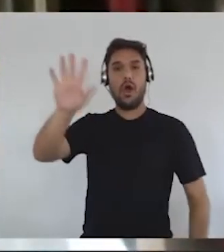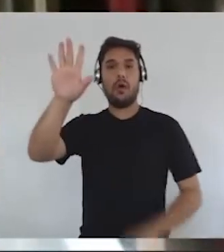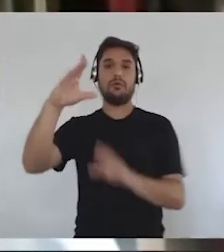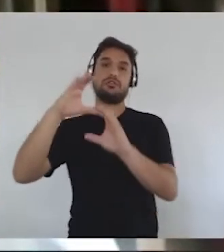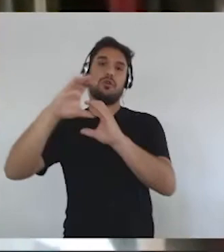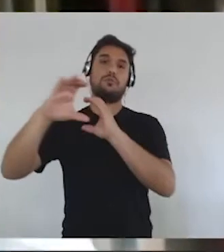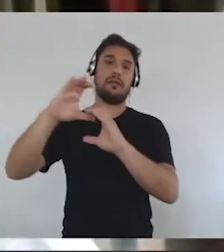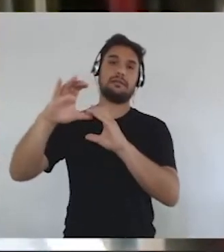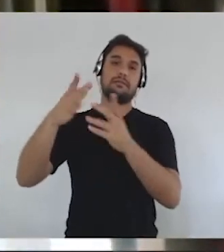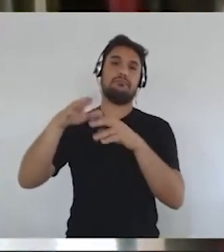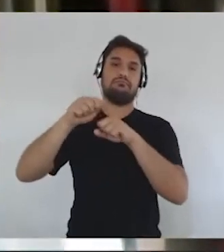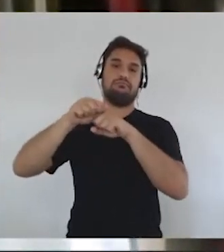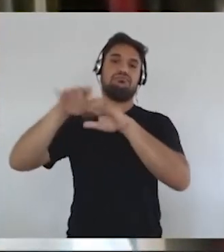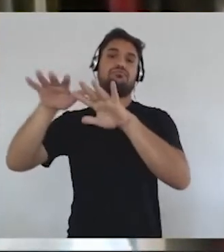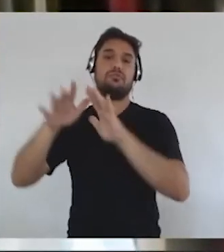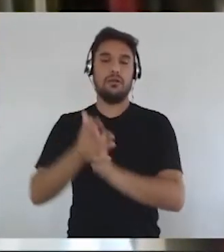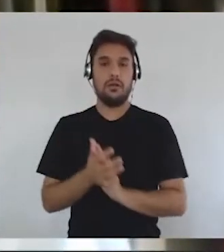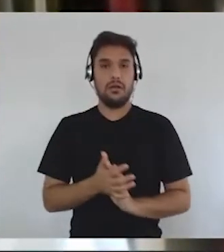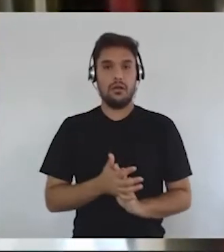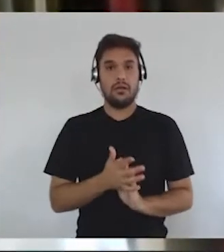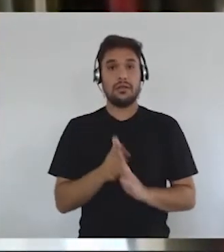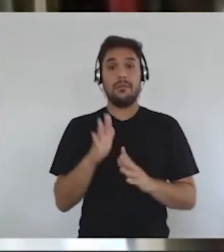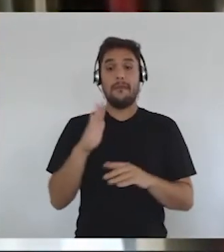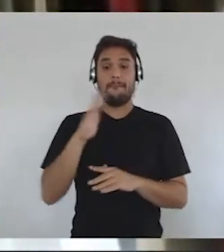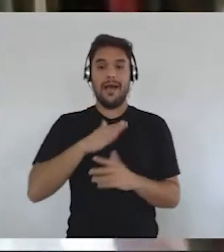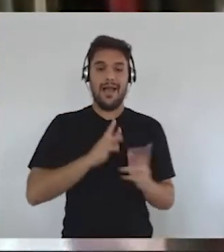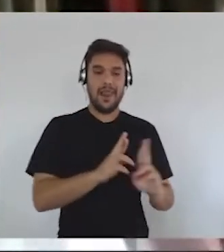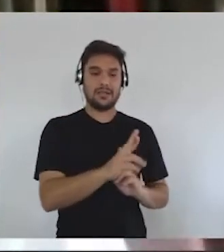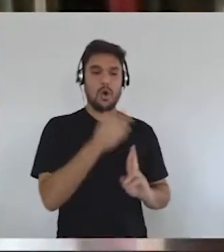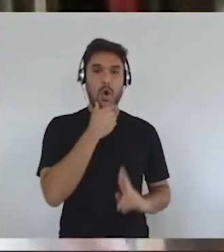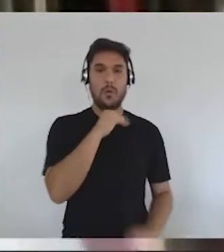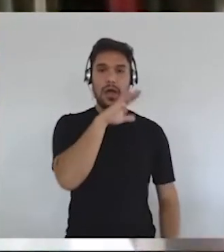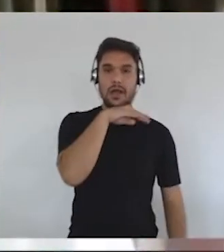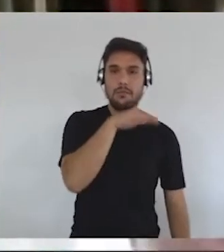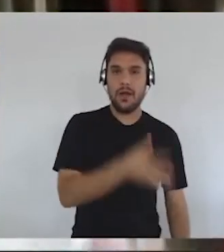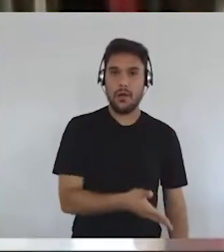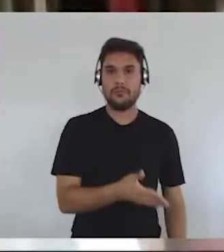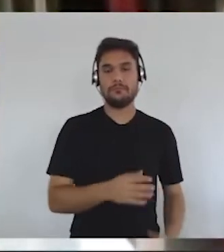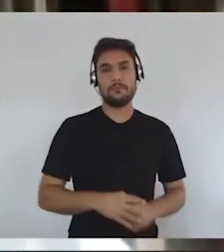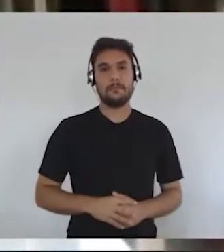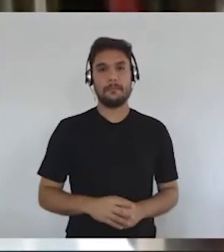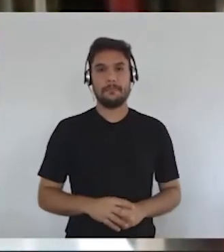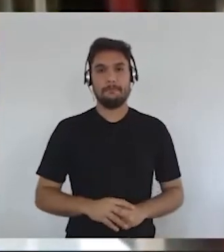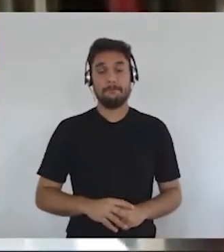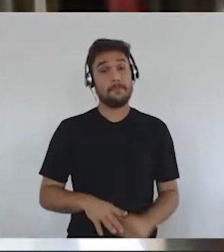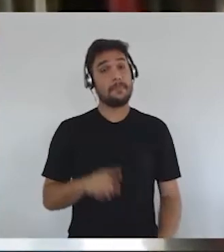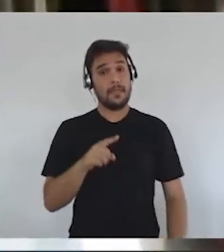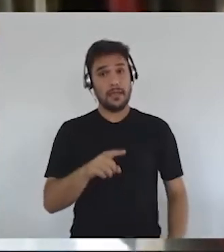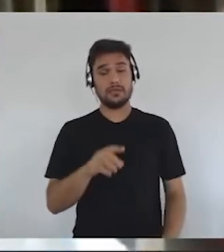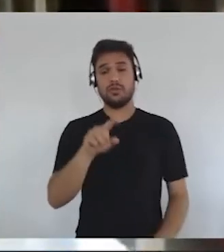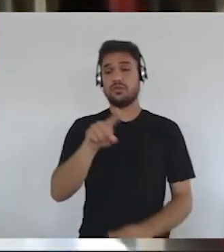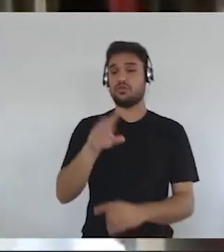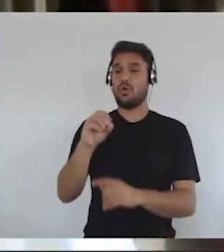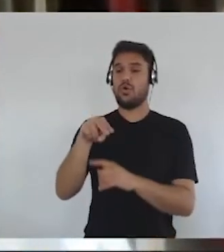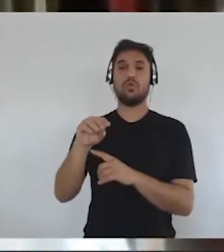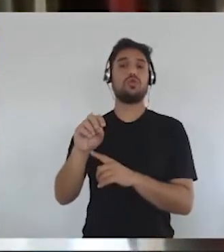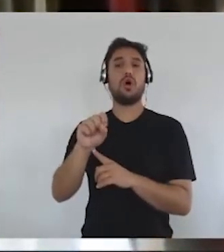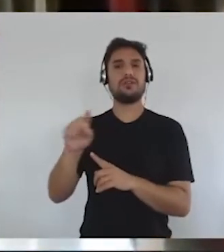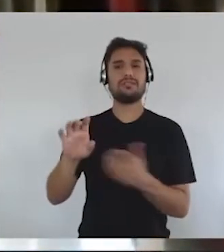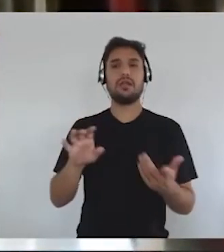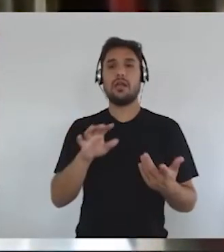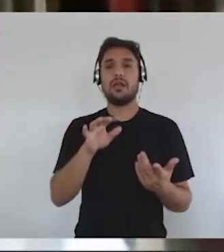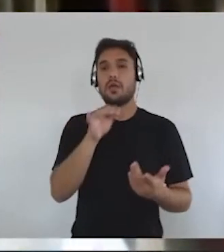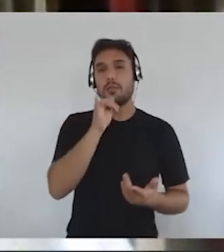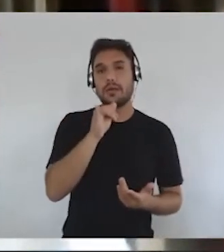comunicação, transportes. Má relação do homem com o animal. Isso nós precisamos falar, é zoonose. O